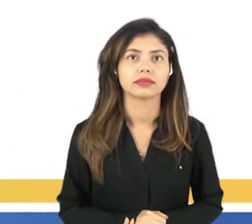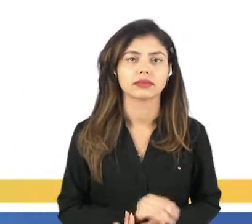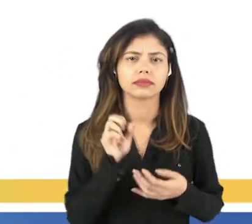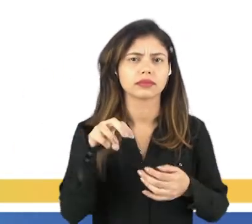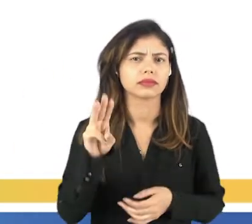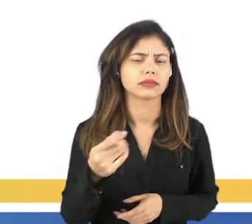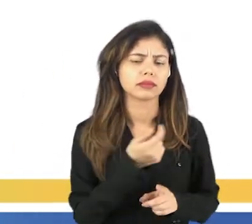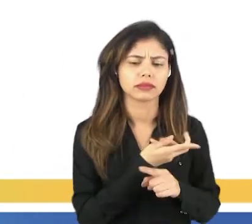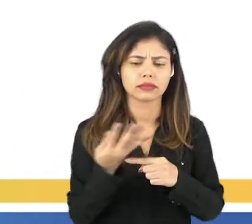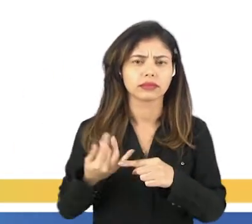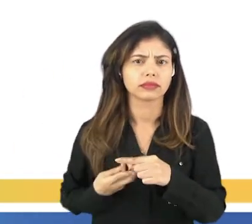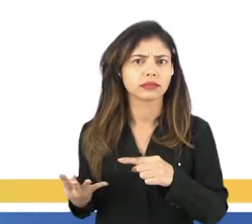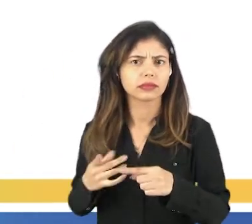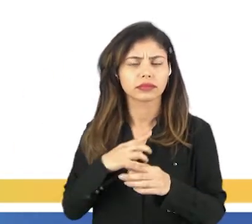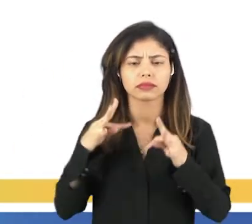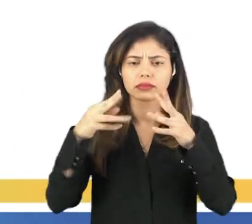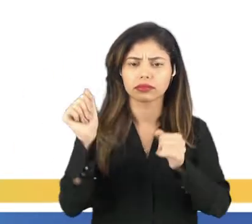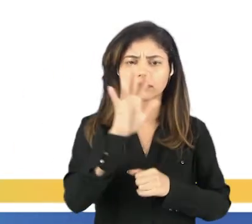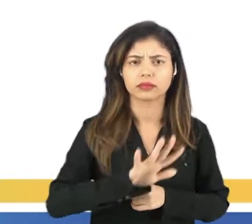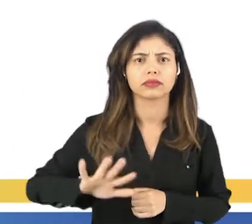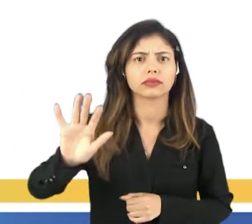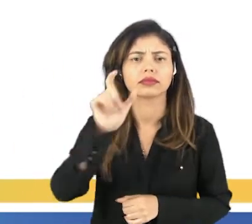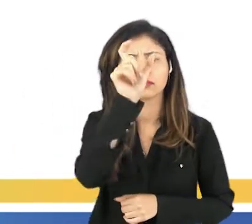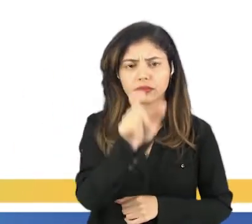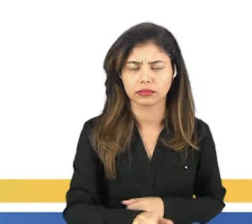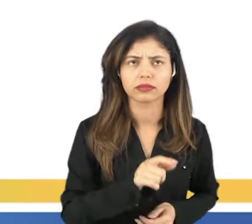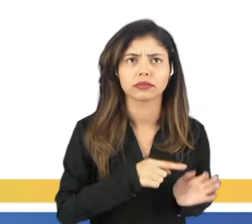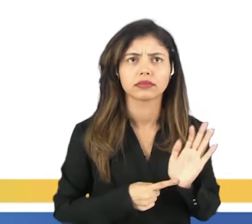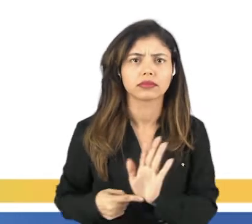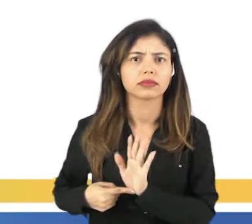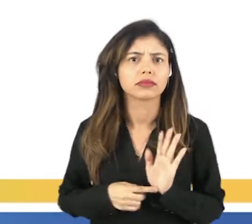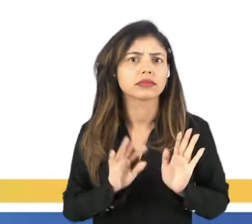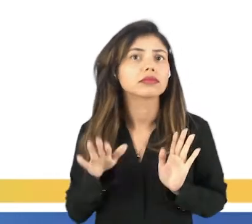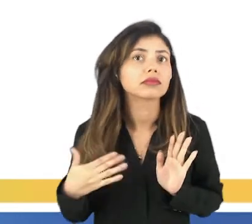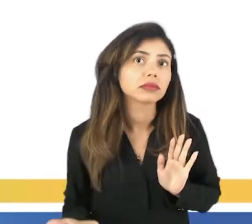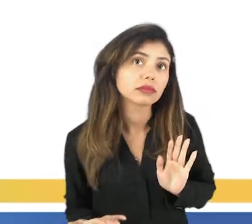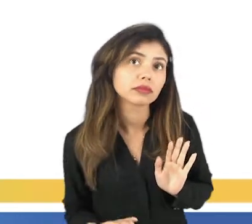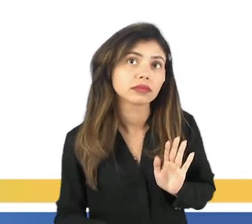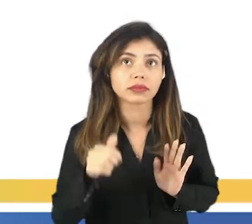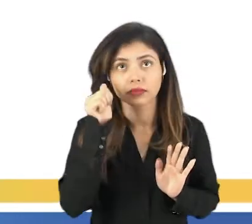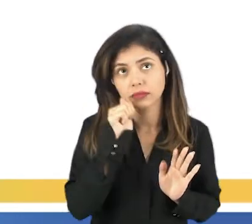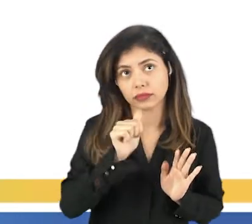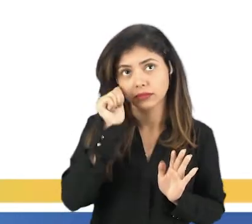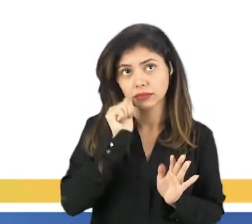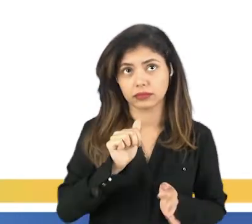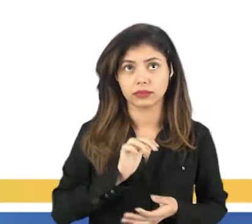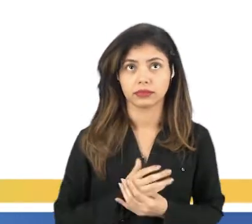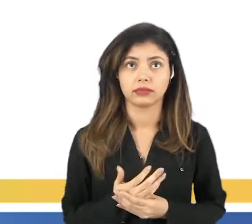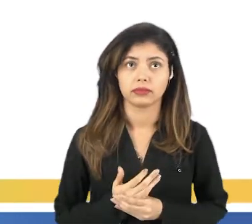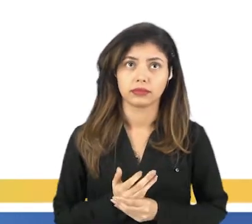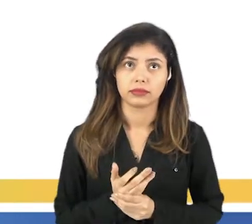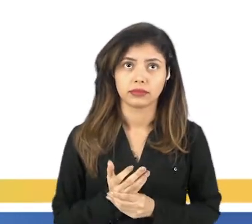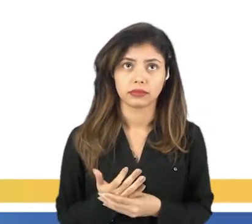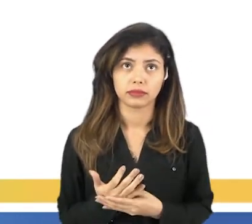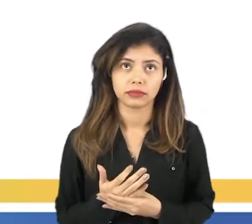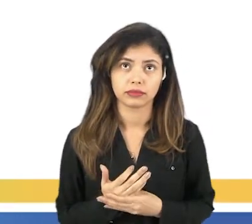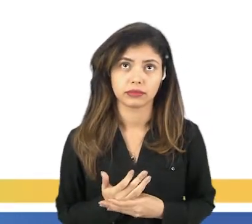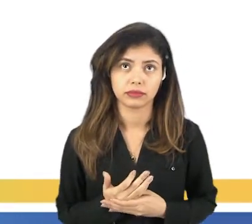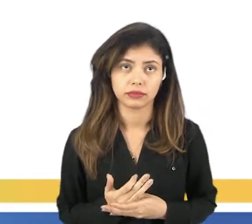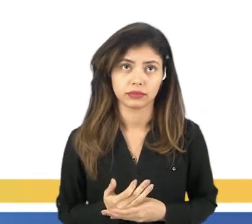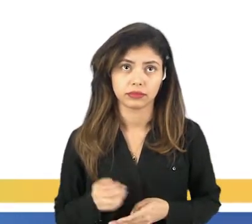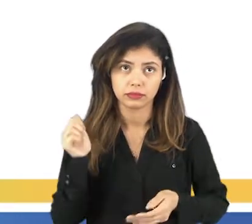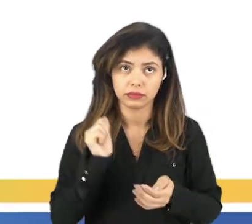Que fração do total de personagens é representada pelas meninas? Agora eu quero que